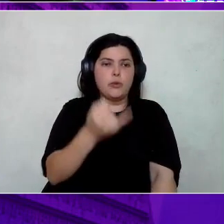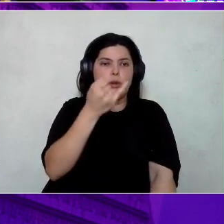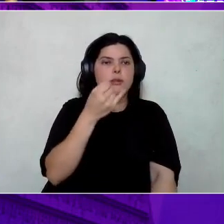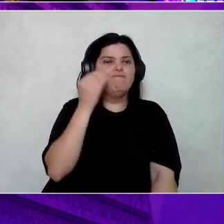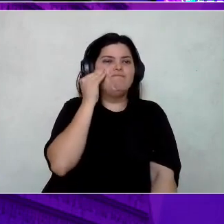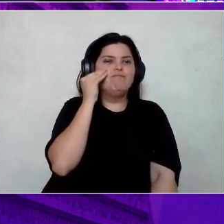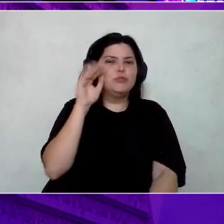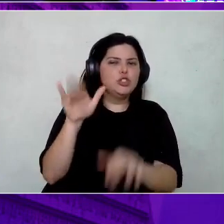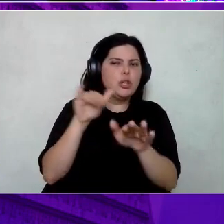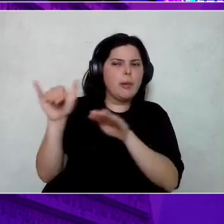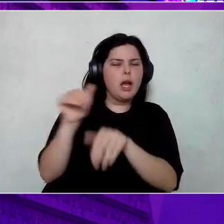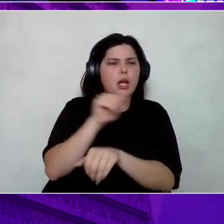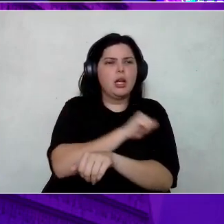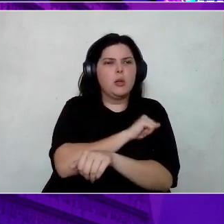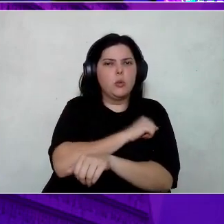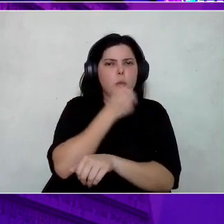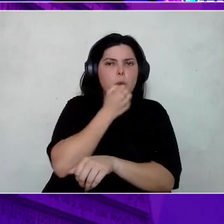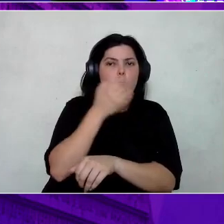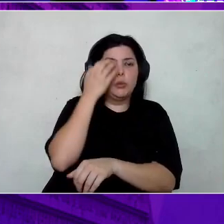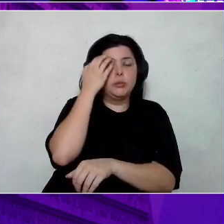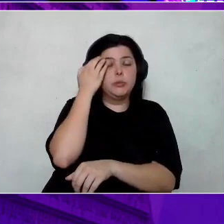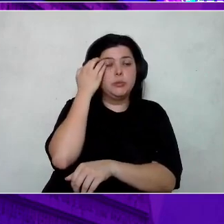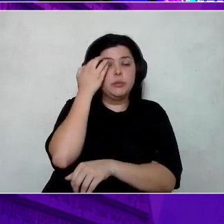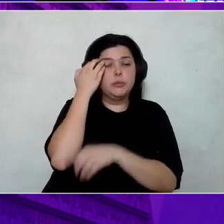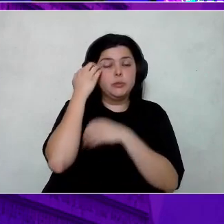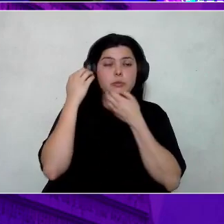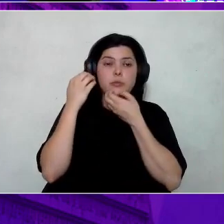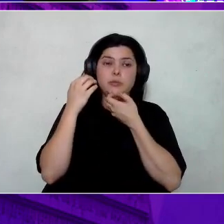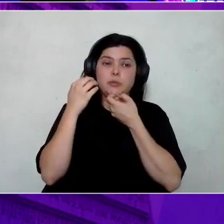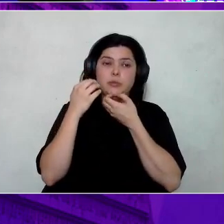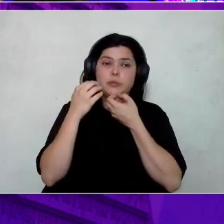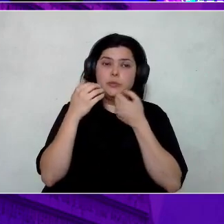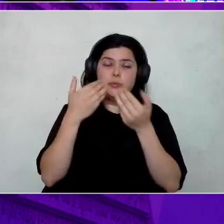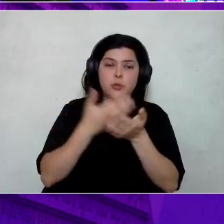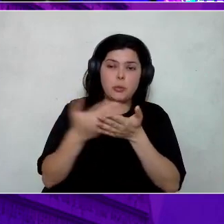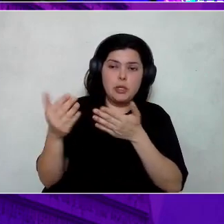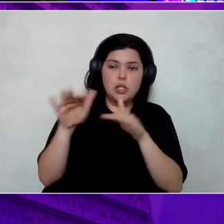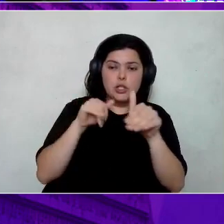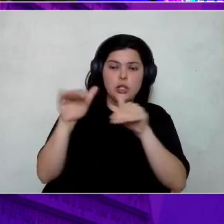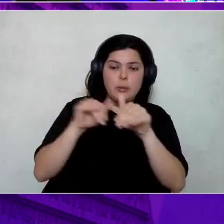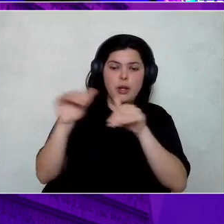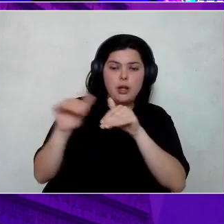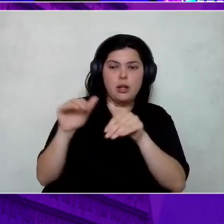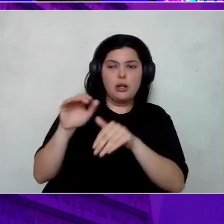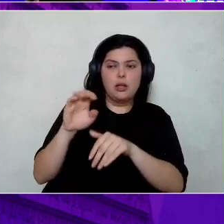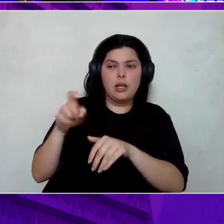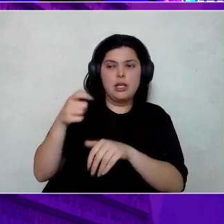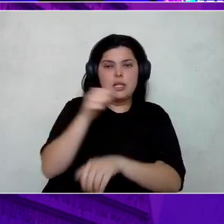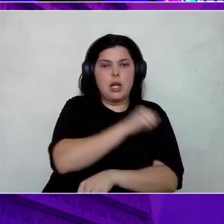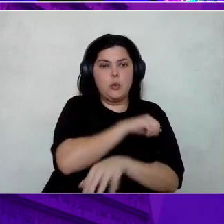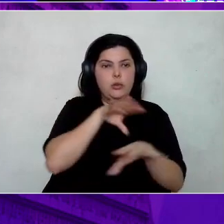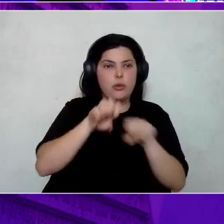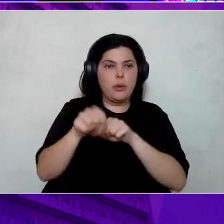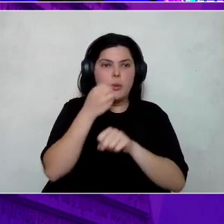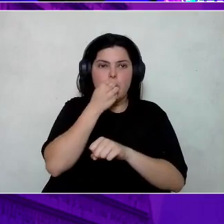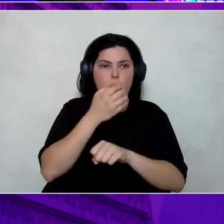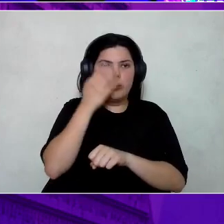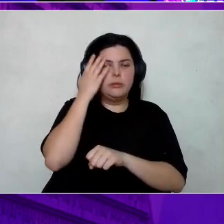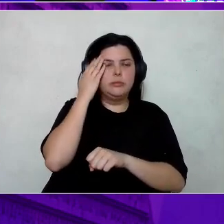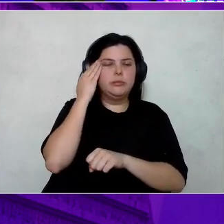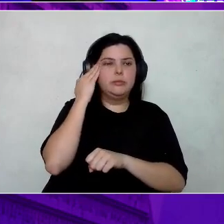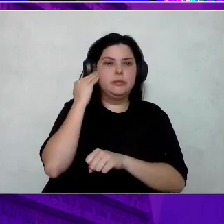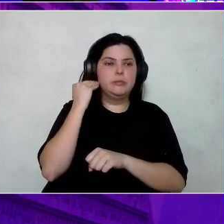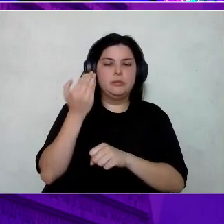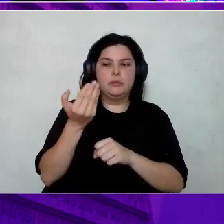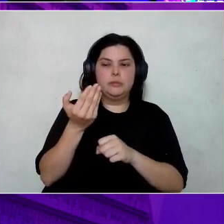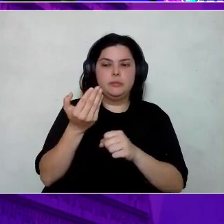aí que seja bom, não sei o quê. Aí eu comecei a chamar os meus ex-alunos lá que se destacaram, e aí o meu gerente